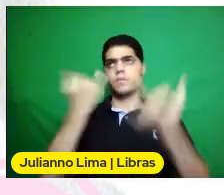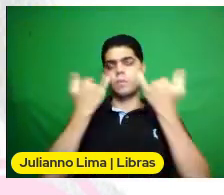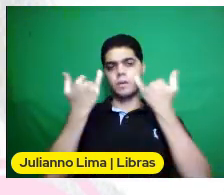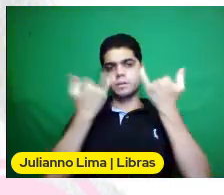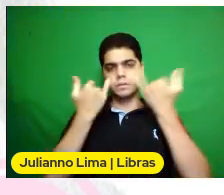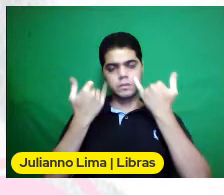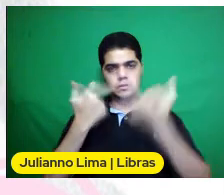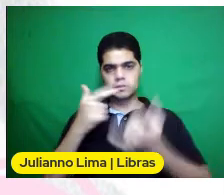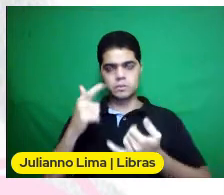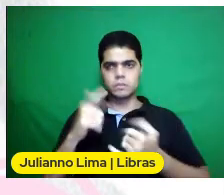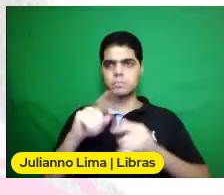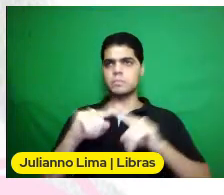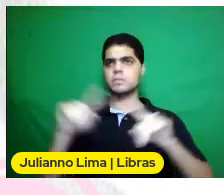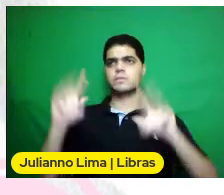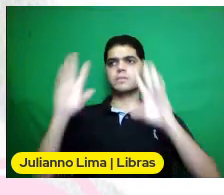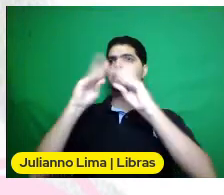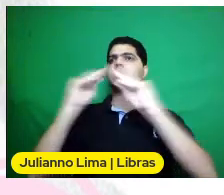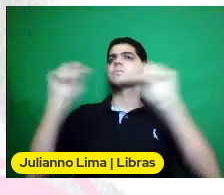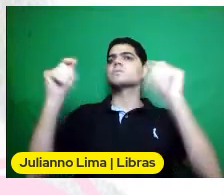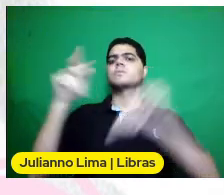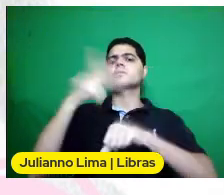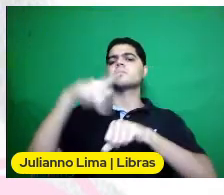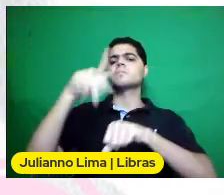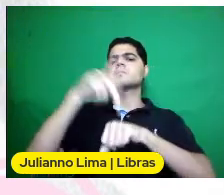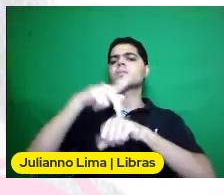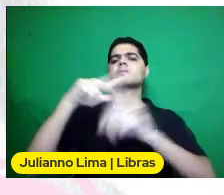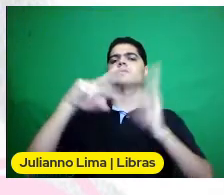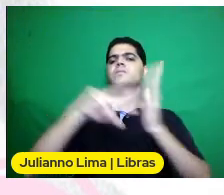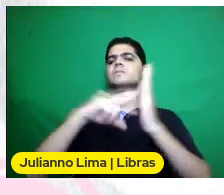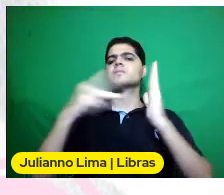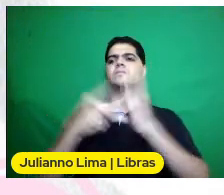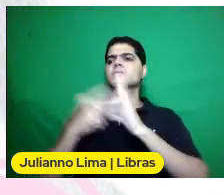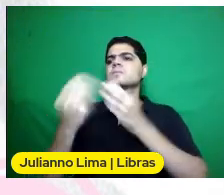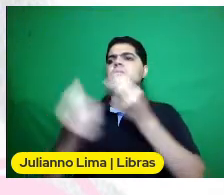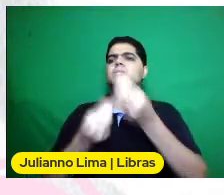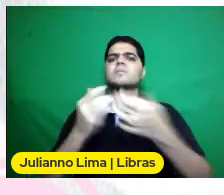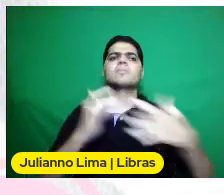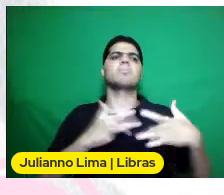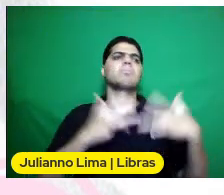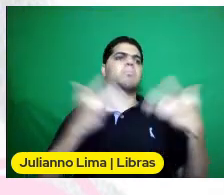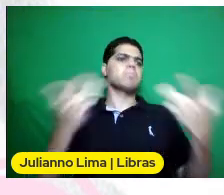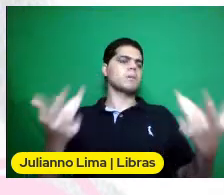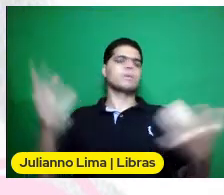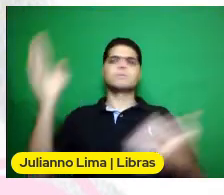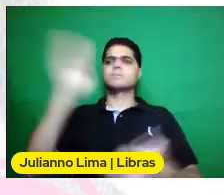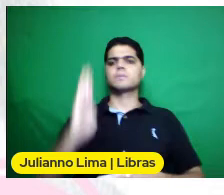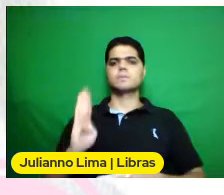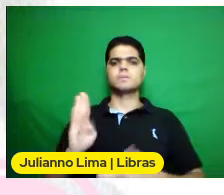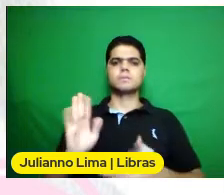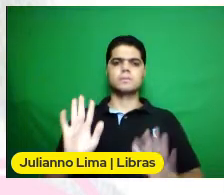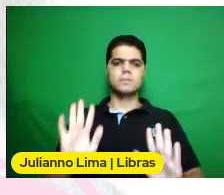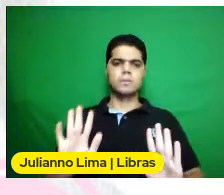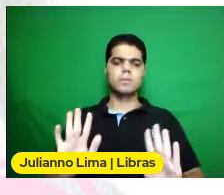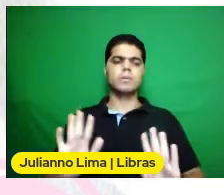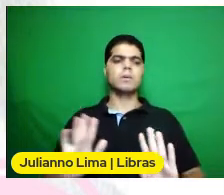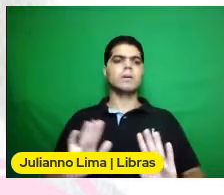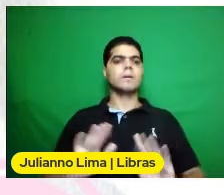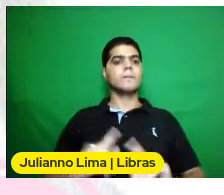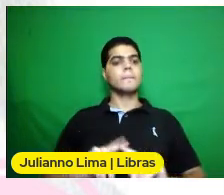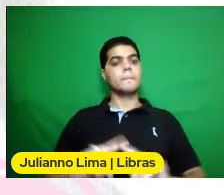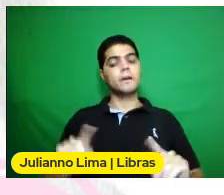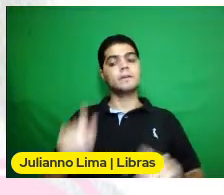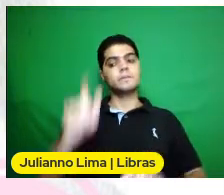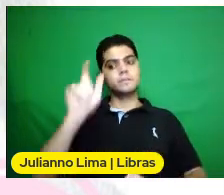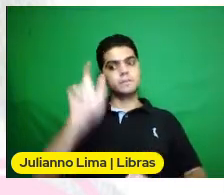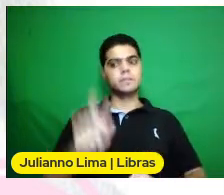abstrato, né? A pátria, o que é a pátria, o que é esse Brasil e tudo mais, e ela ir com tanta